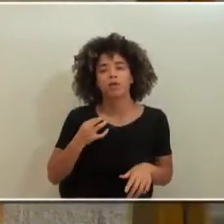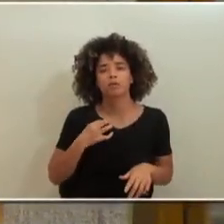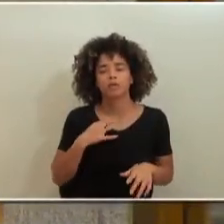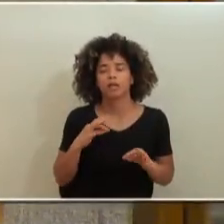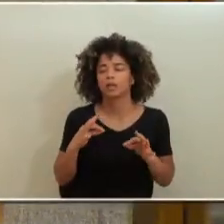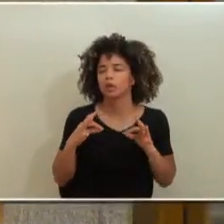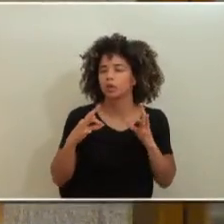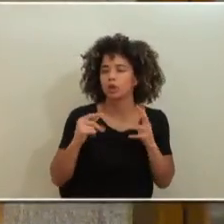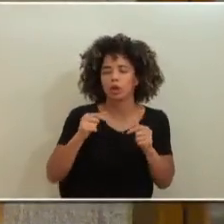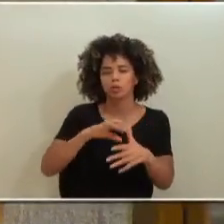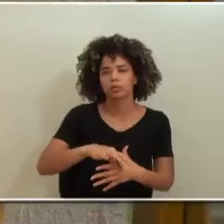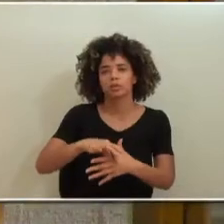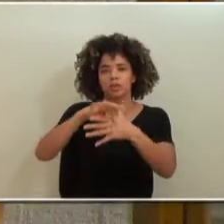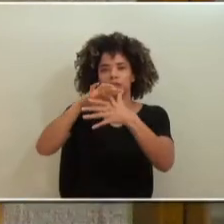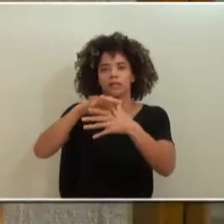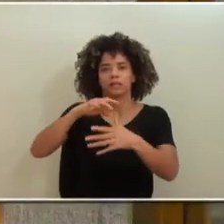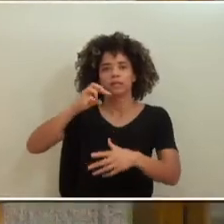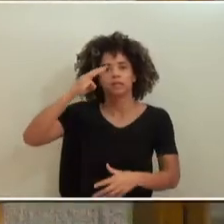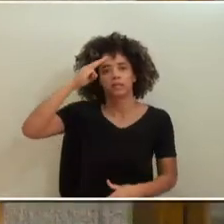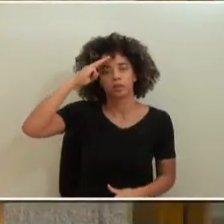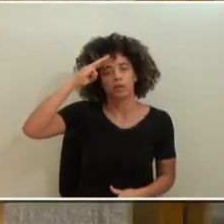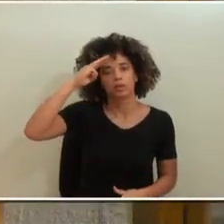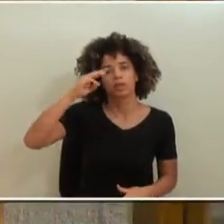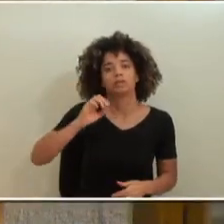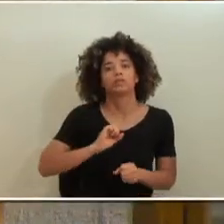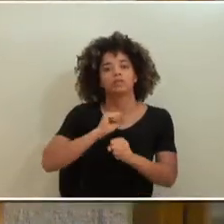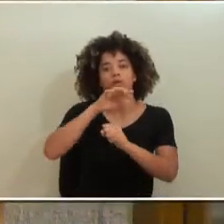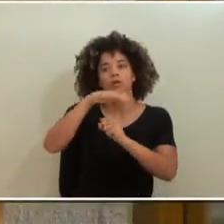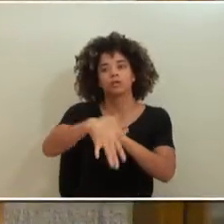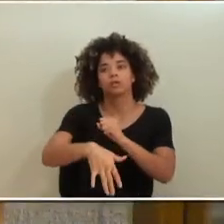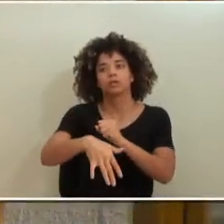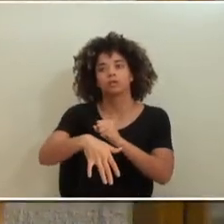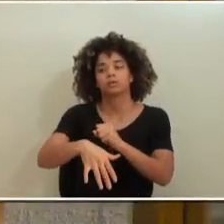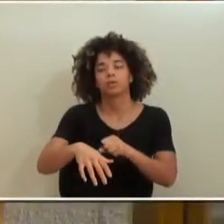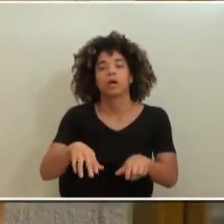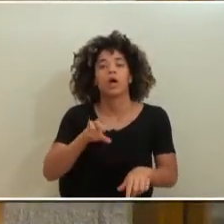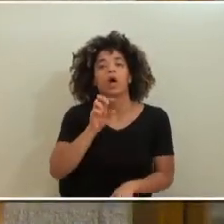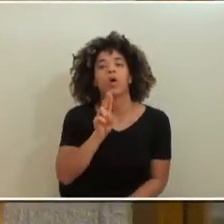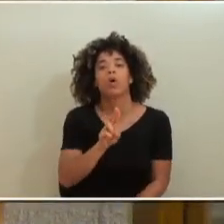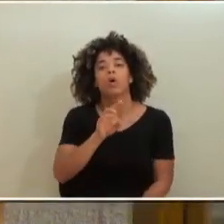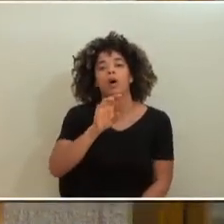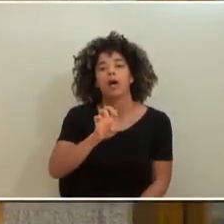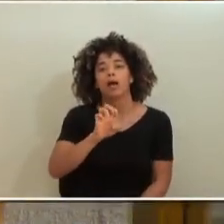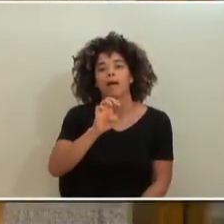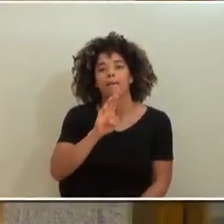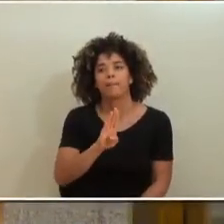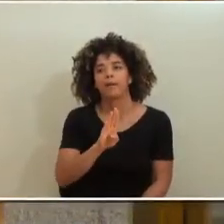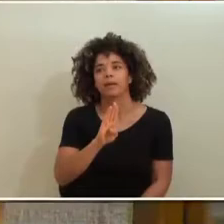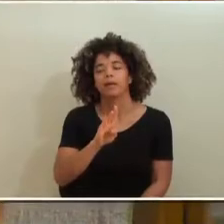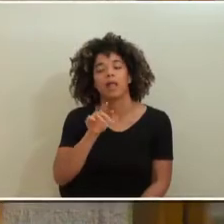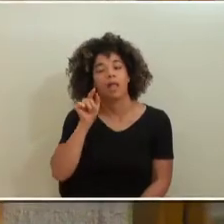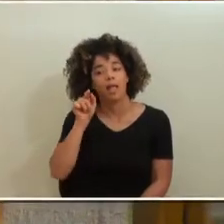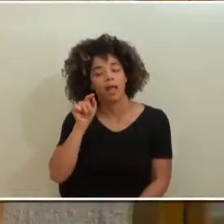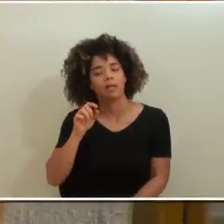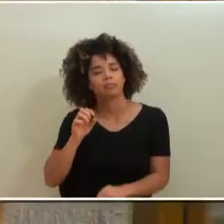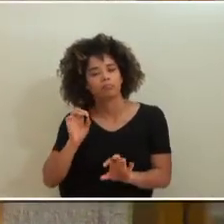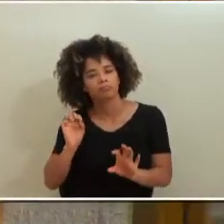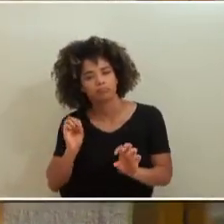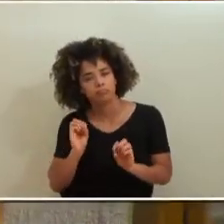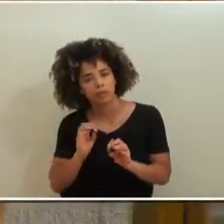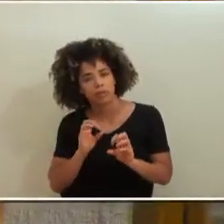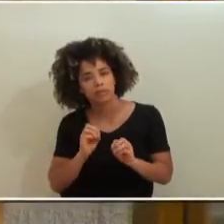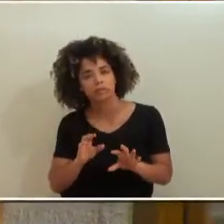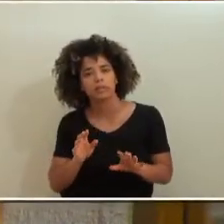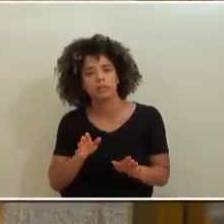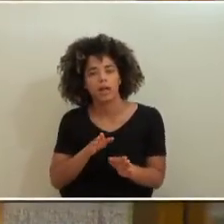Kiko participou ativamente do projeto educativo da UEB, incentivando crianças, adolescentes e